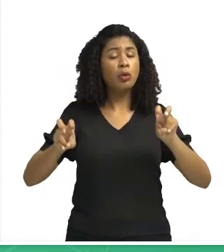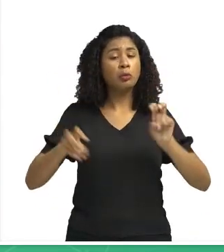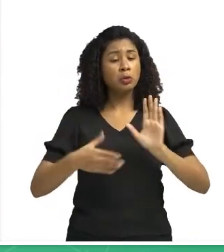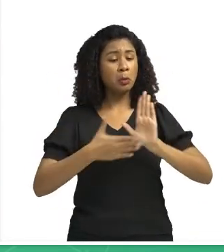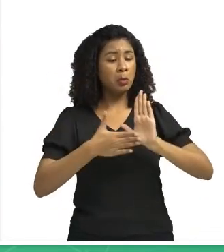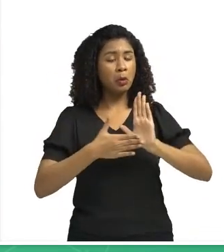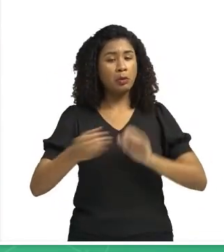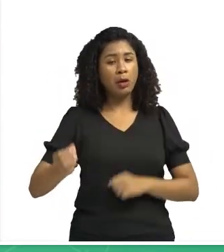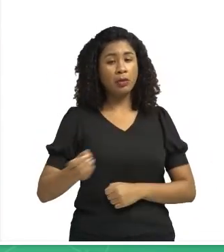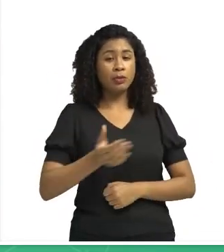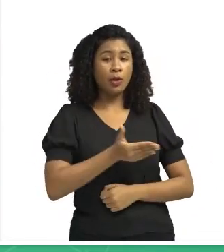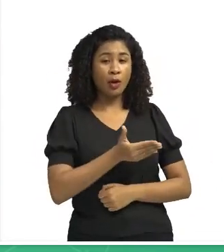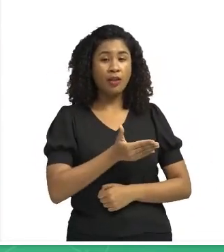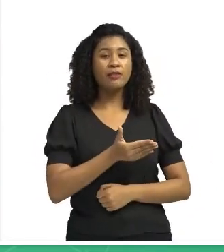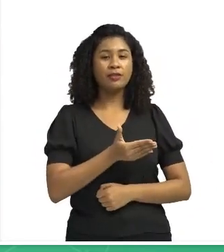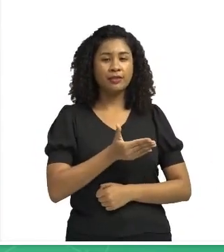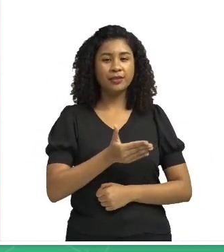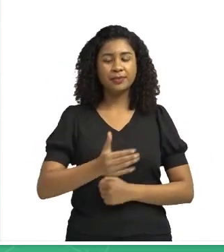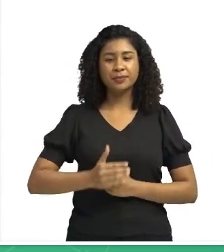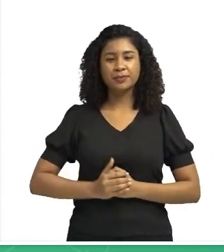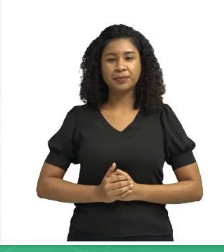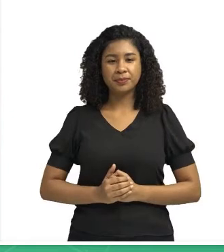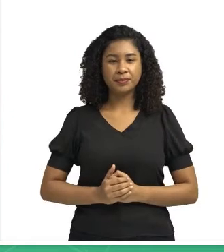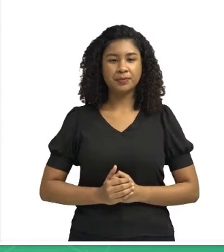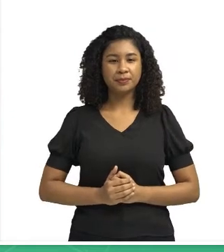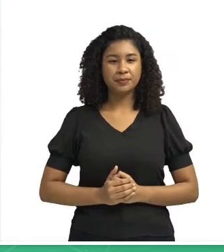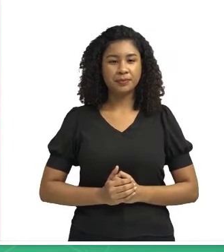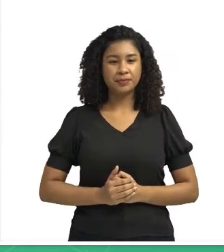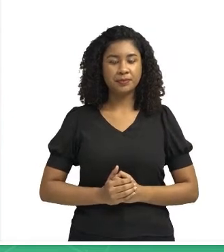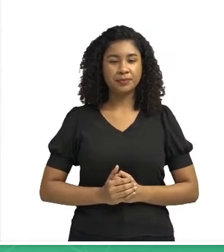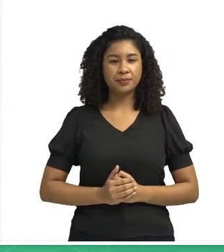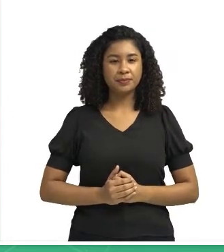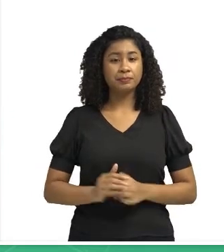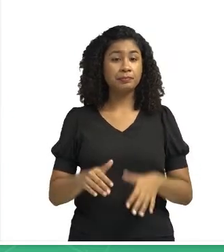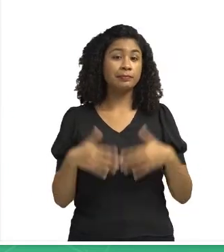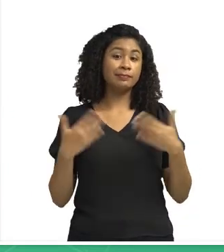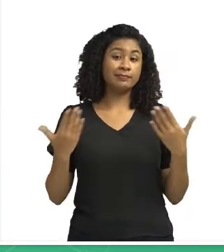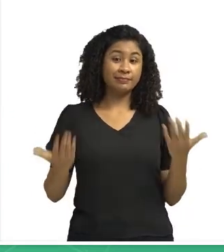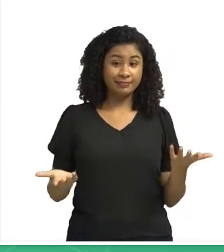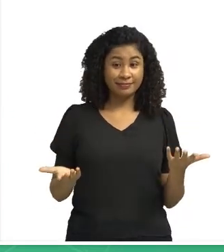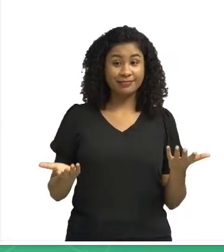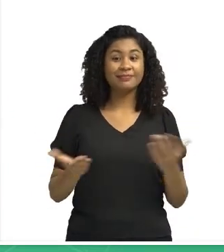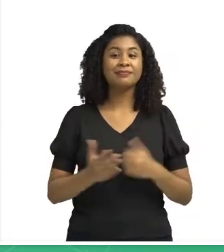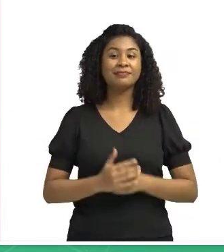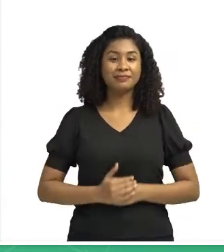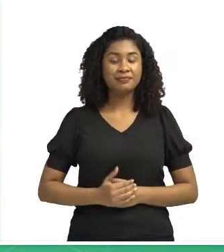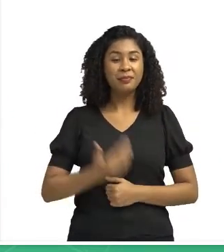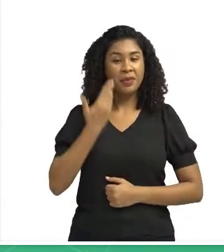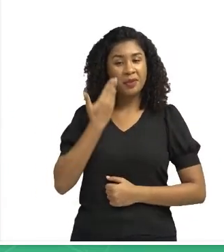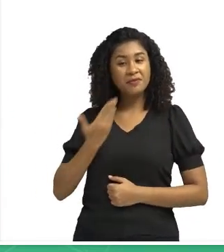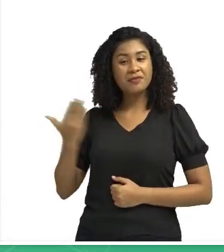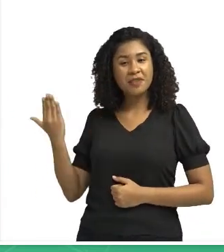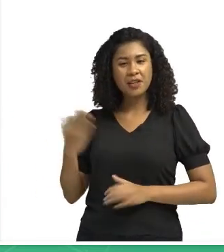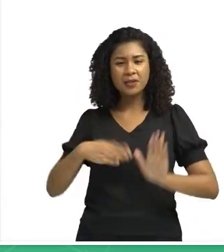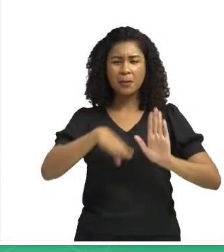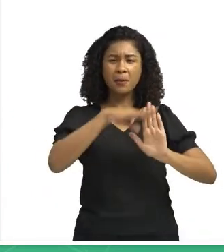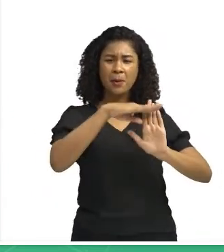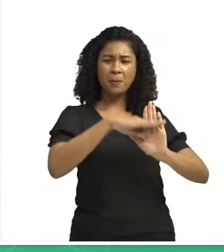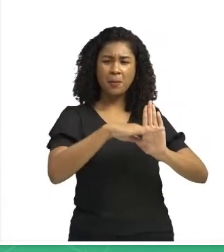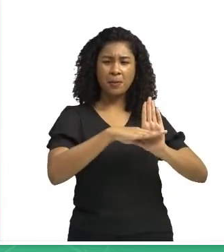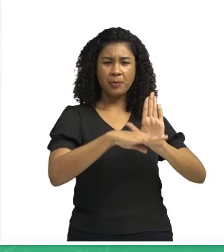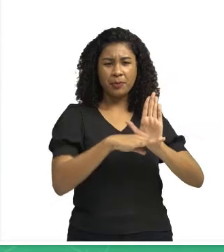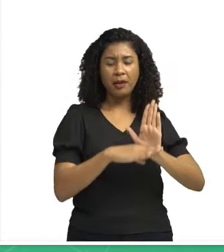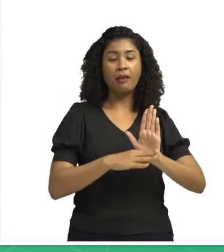modelo, né, que foi sugerido por Thomson. Vamos ver? Então, gente, olha as novidades propostas